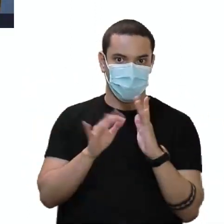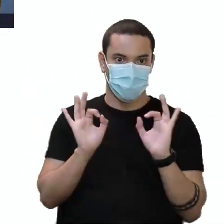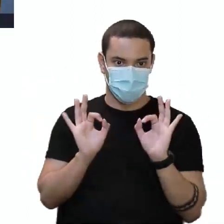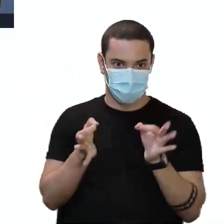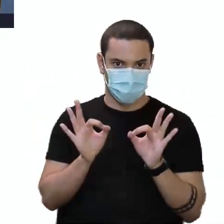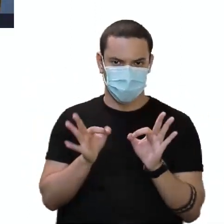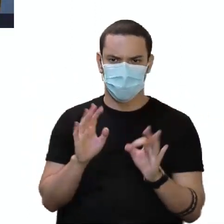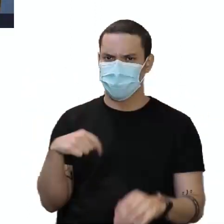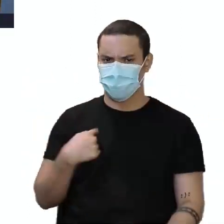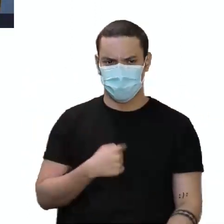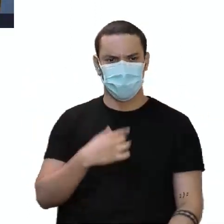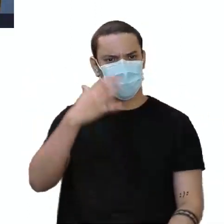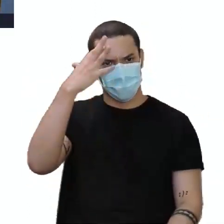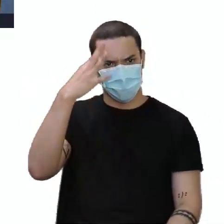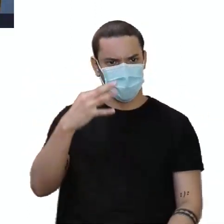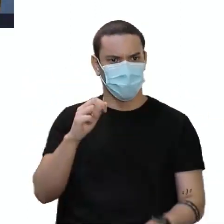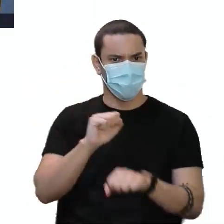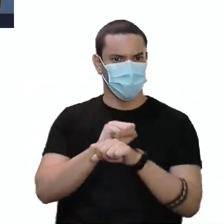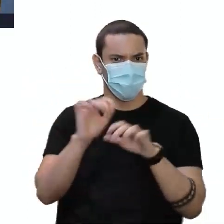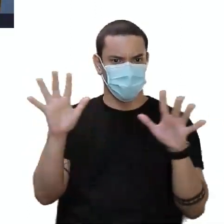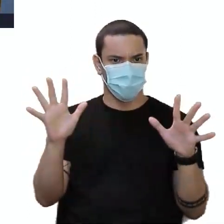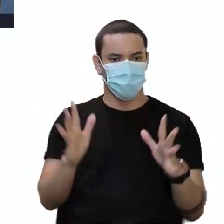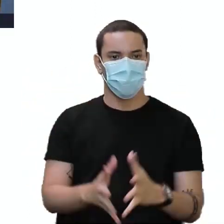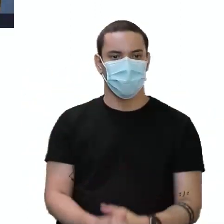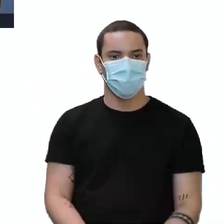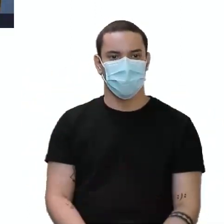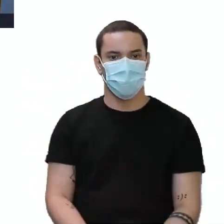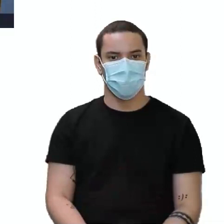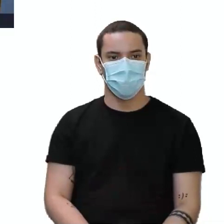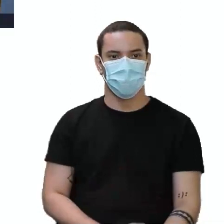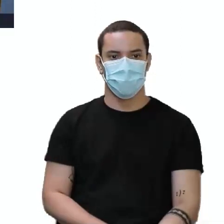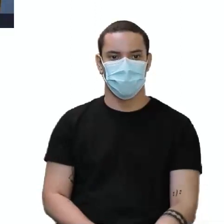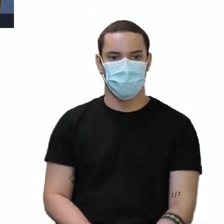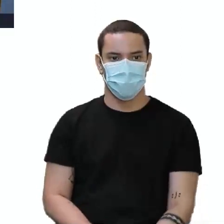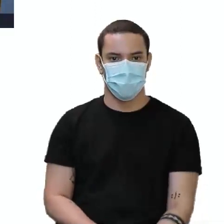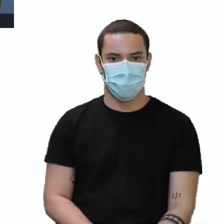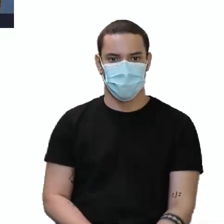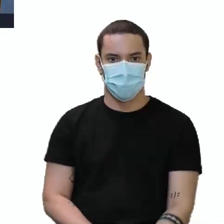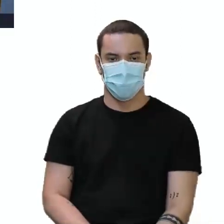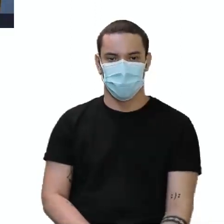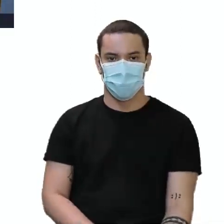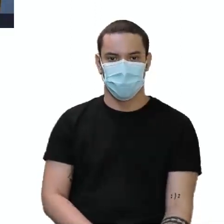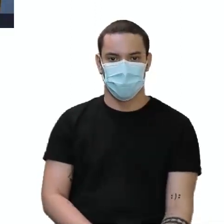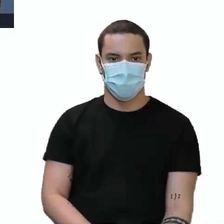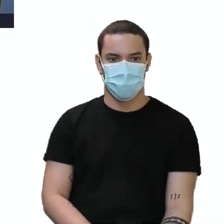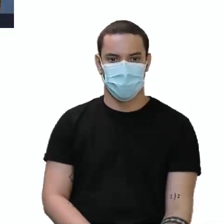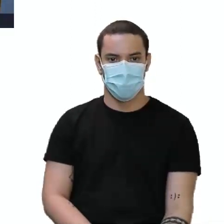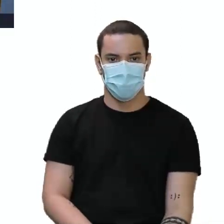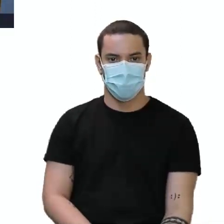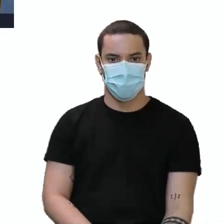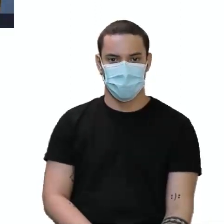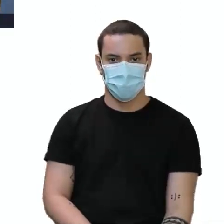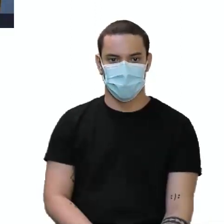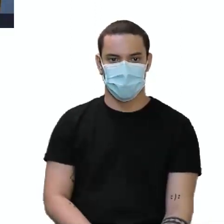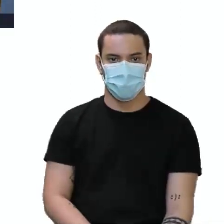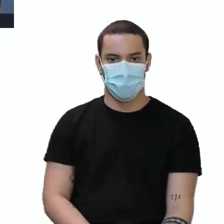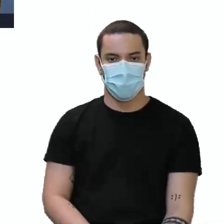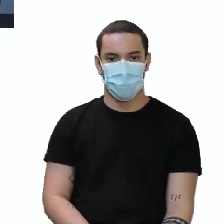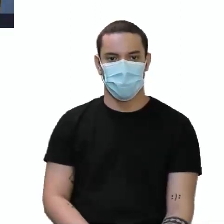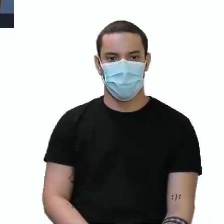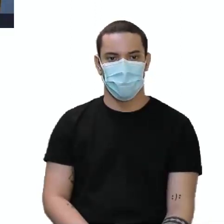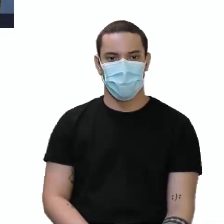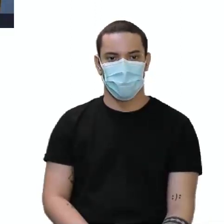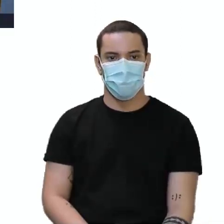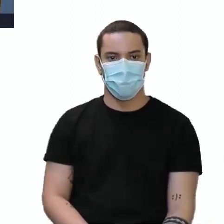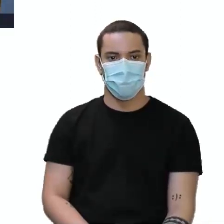até. Muito bem, ó. She had to give the doorman a tip before he would help her with her